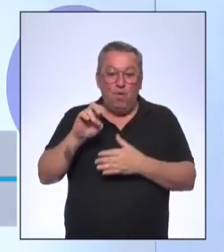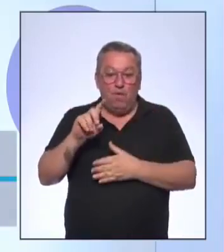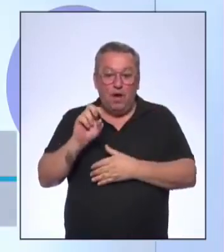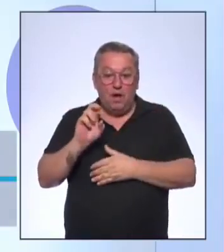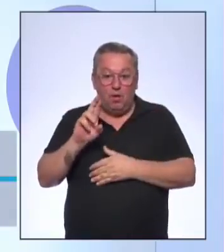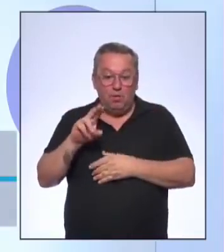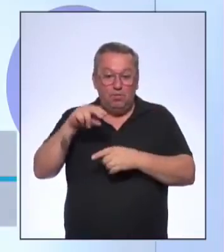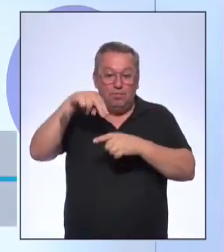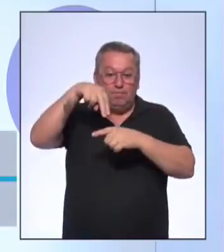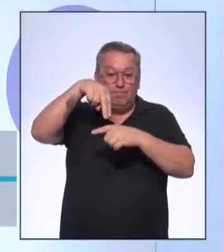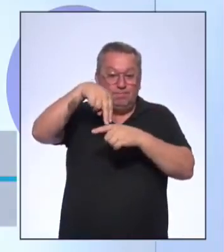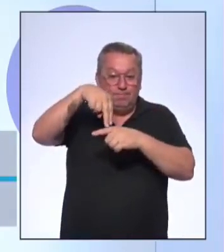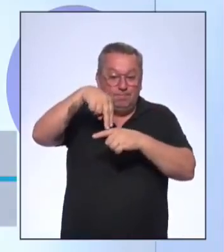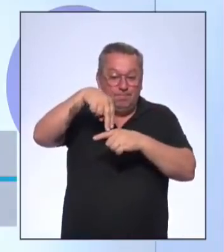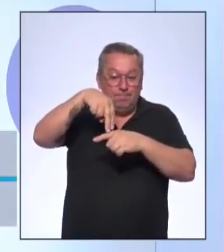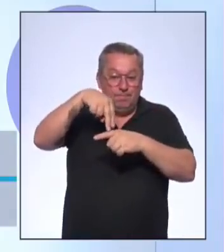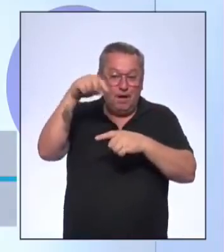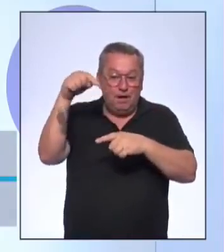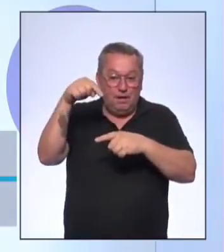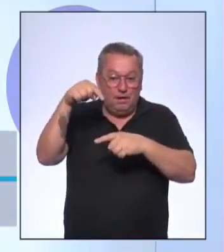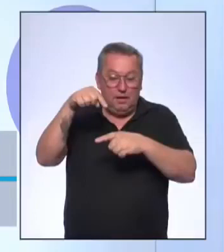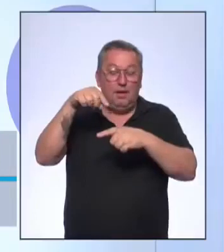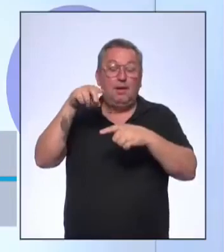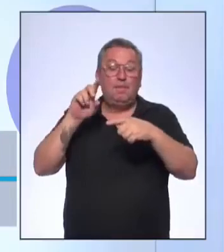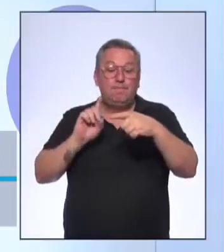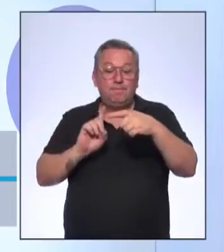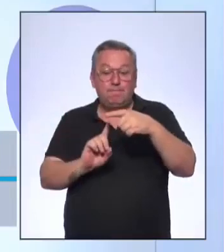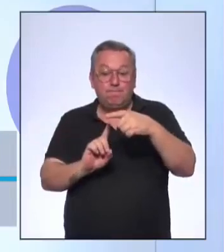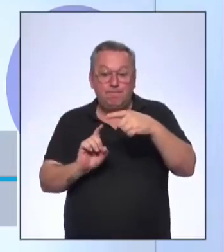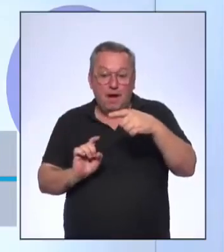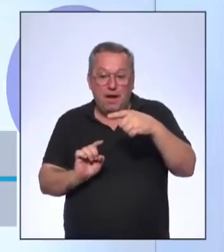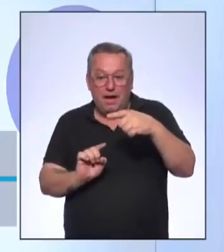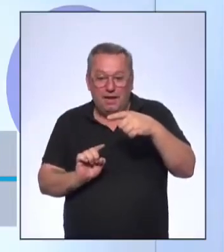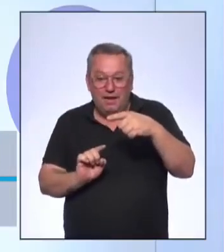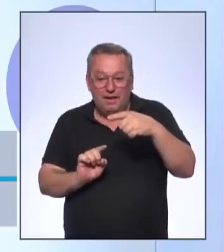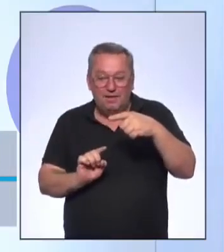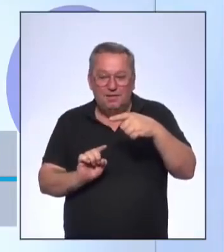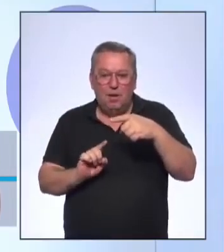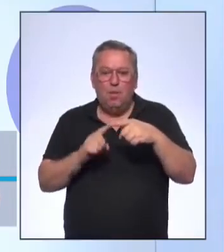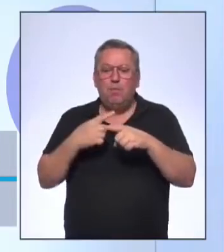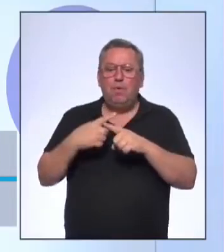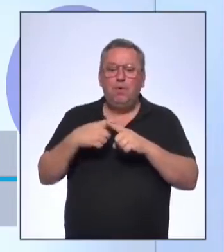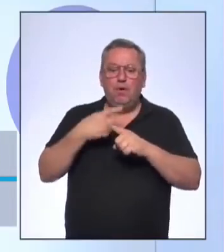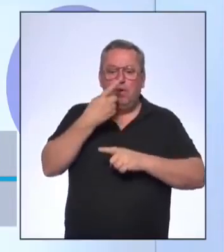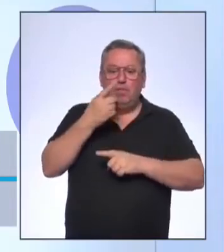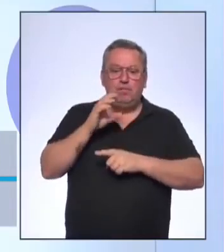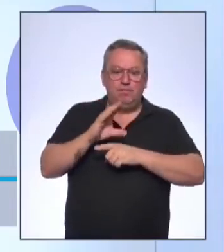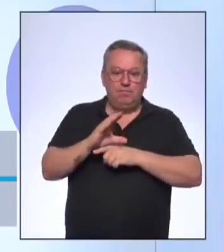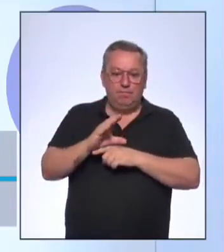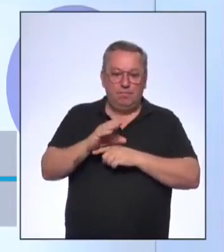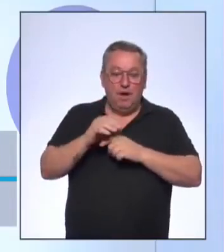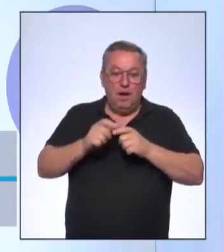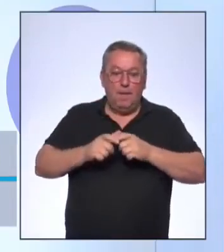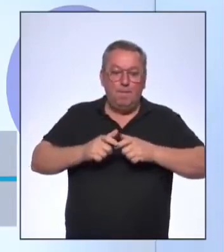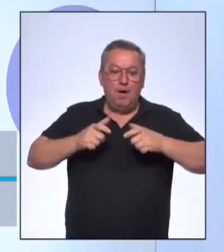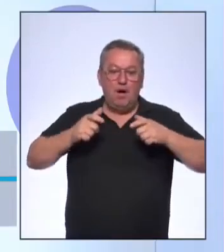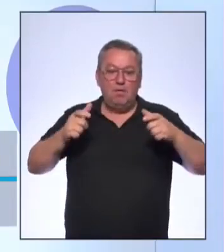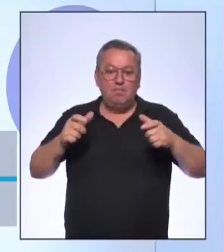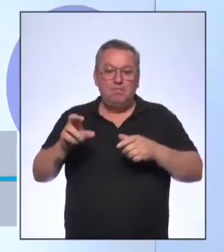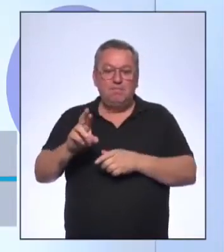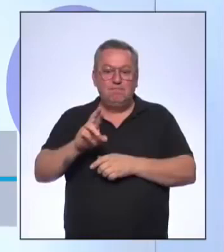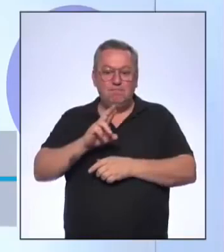no numerador e qual valor iria no denominador. Por que eu estou falando isso? A maioria